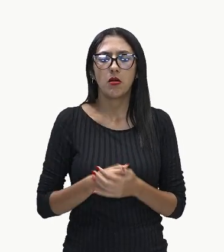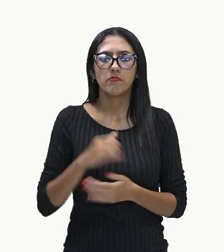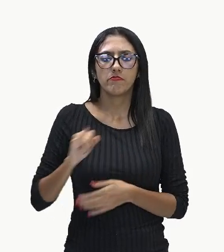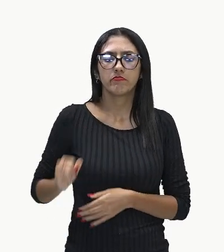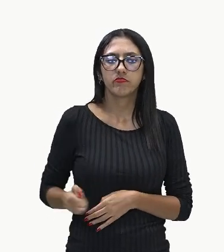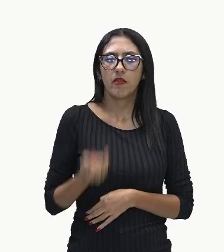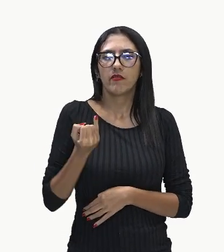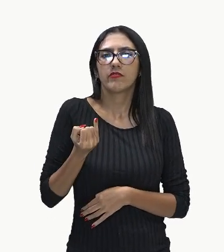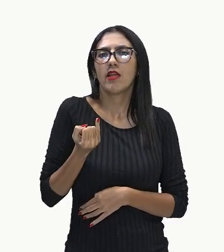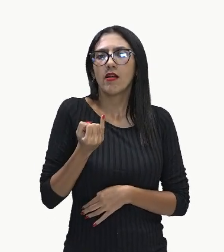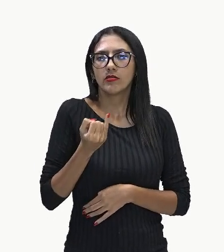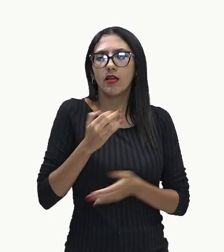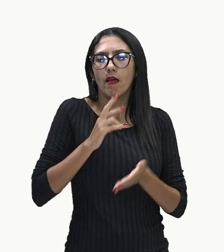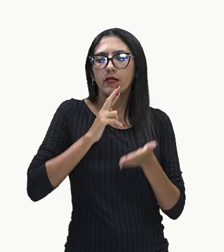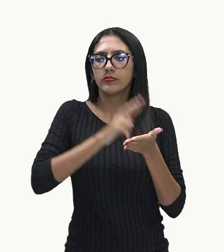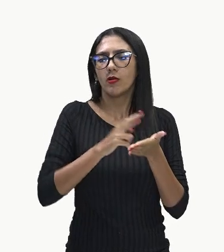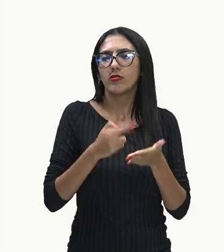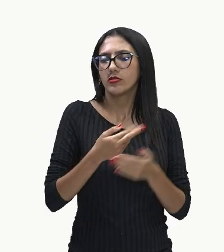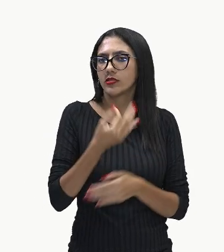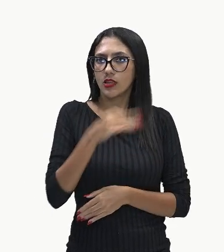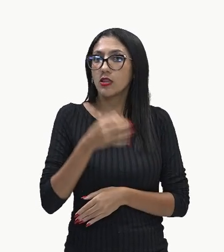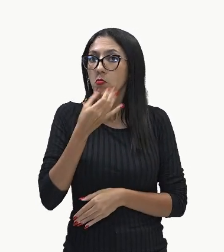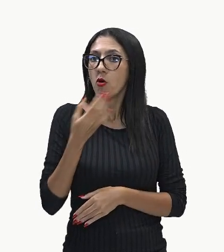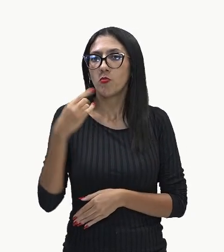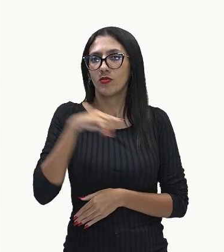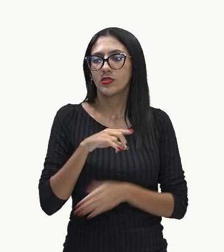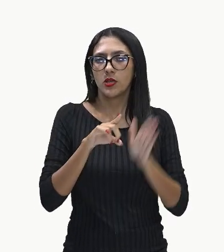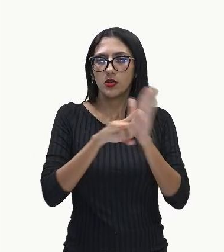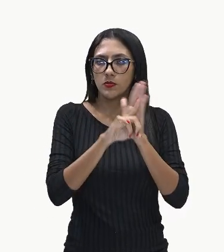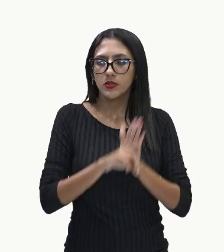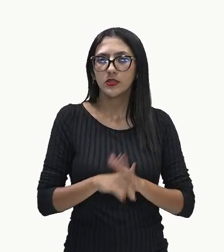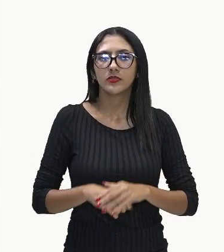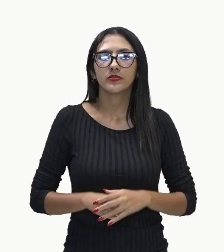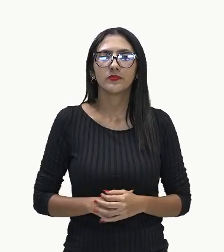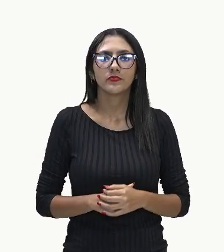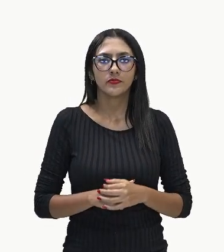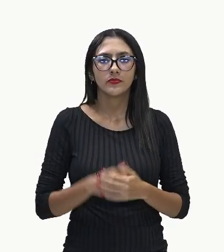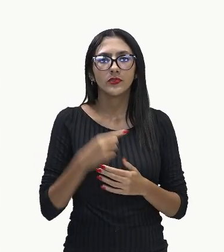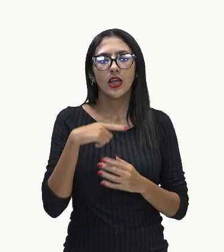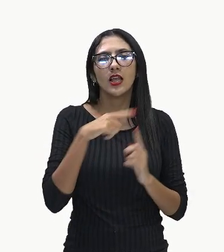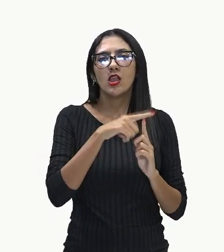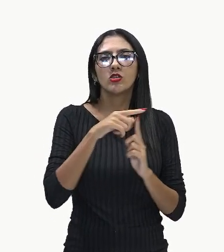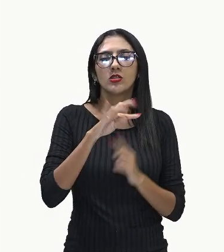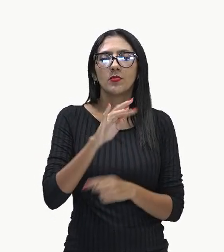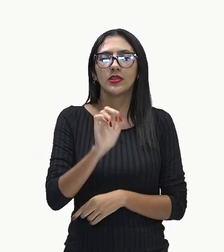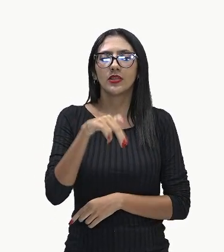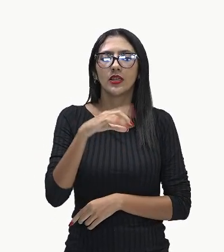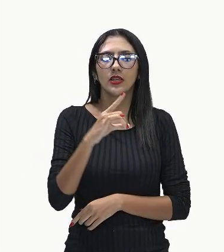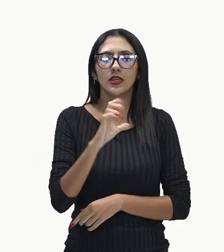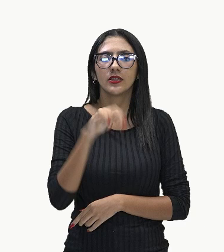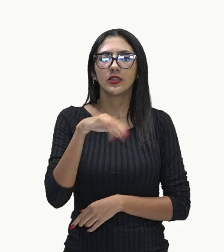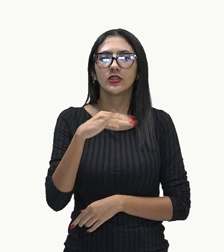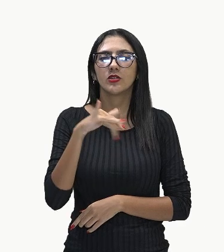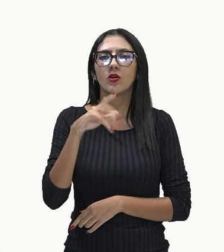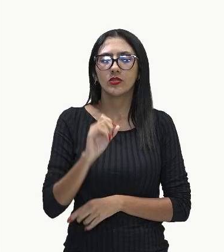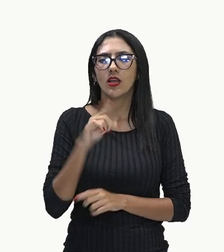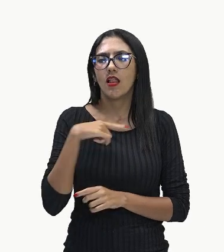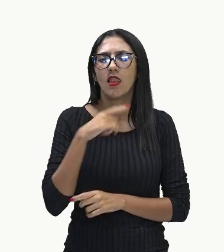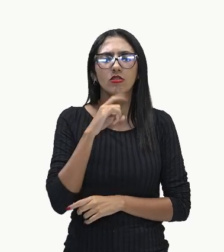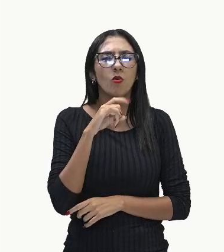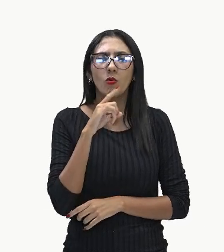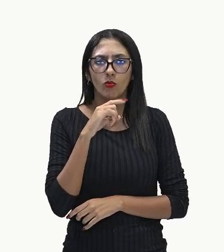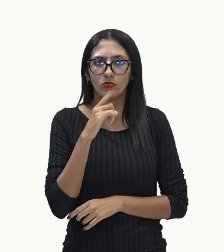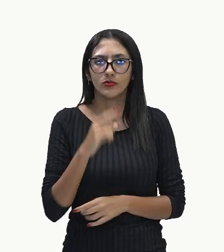naquele resultado que você já espera. Aí é uma pesquisa, né, tendenciosa. E aí